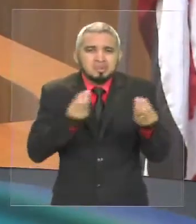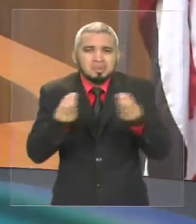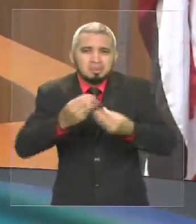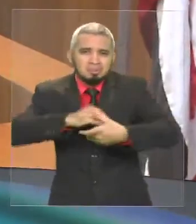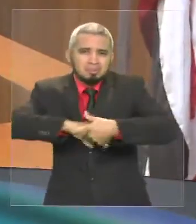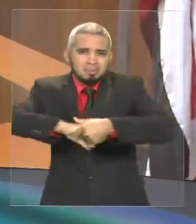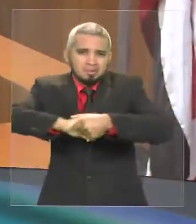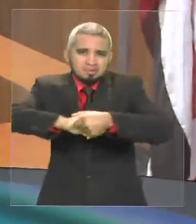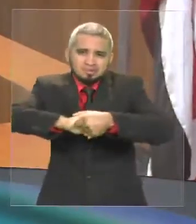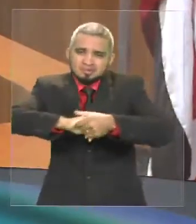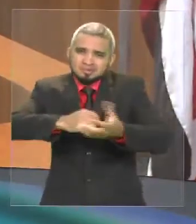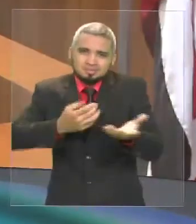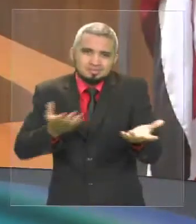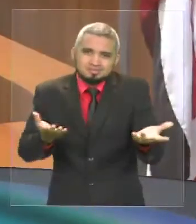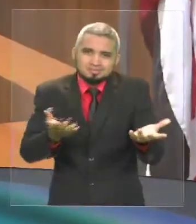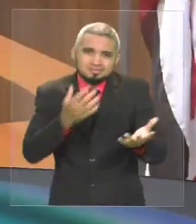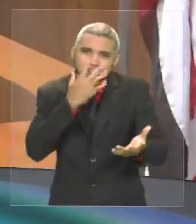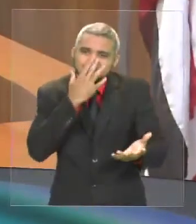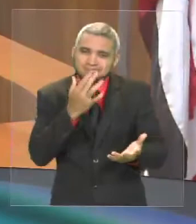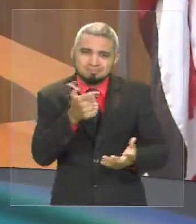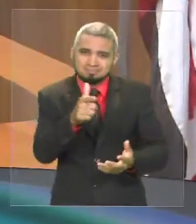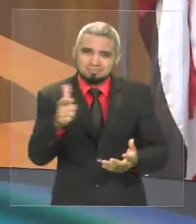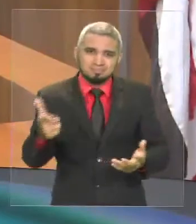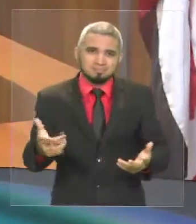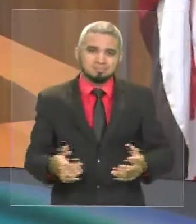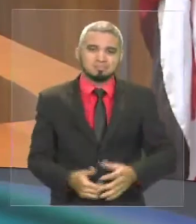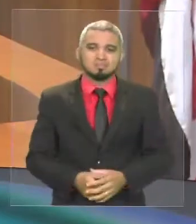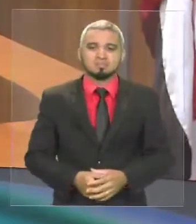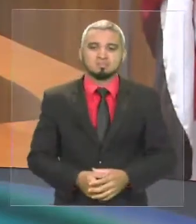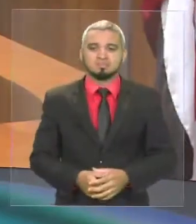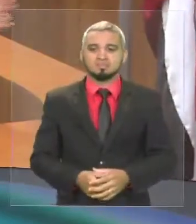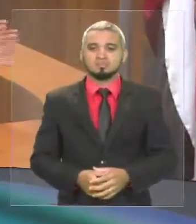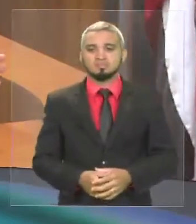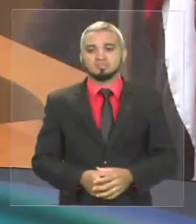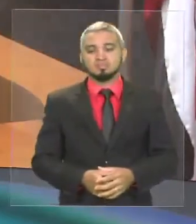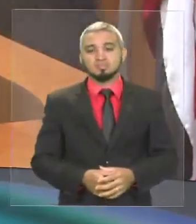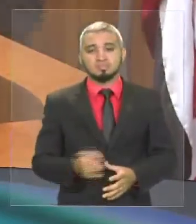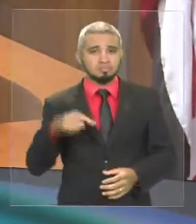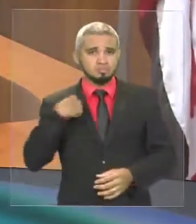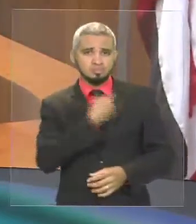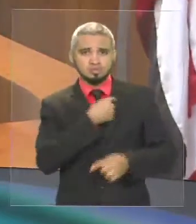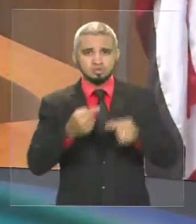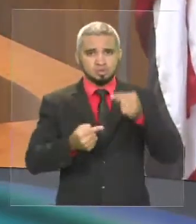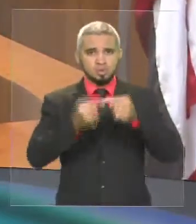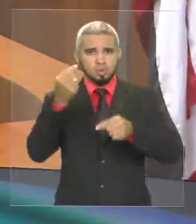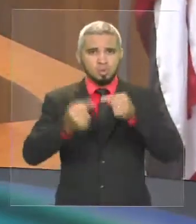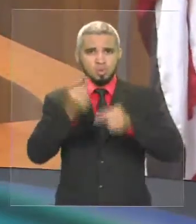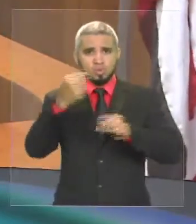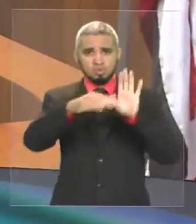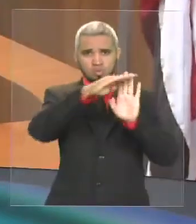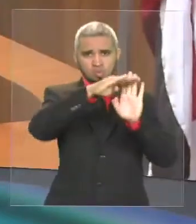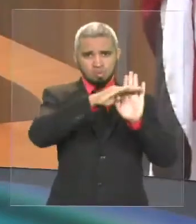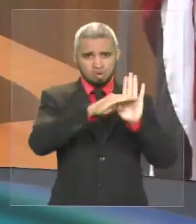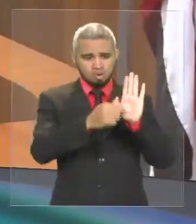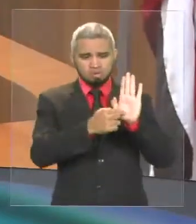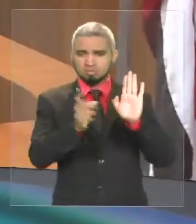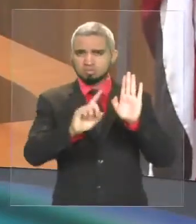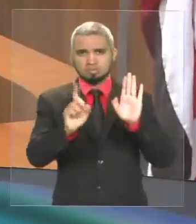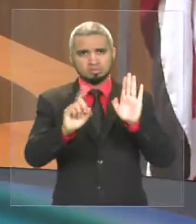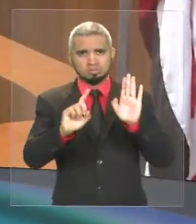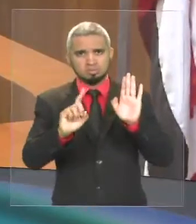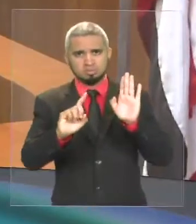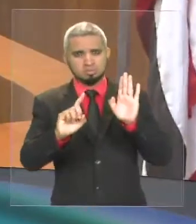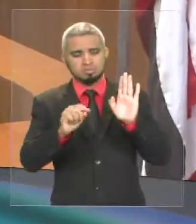Estado. Daí por quê, senhor presidente? O pleito é, ninguém é contra o programa Mais Asfalto. Nós estamos